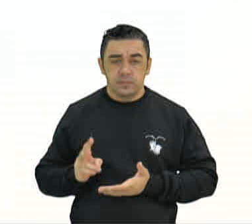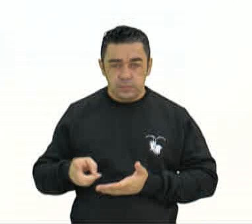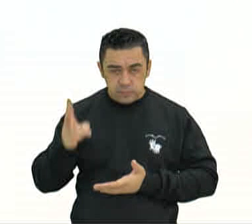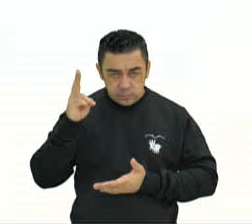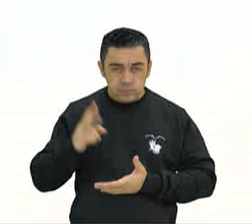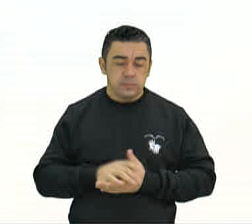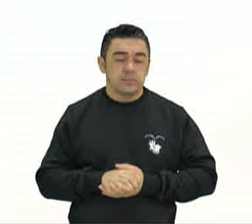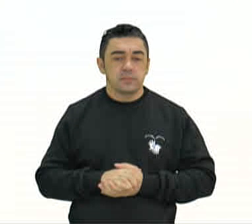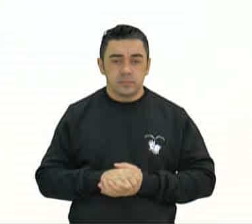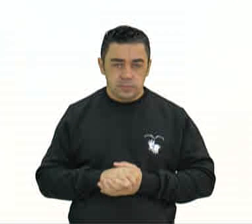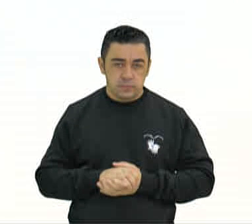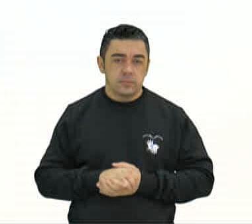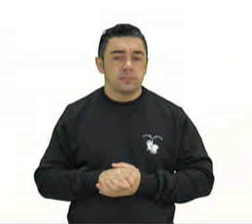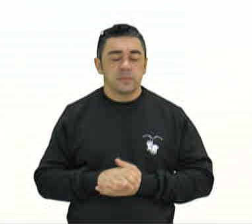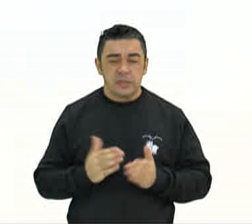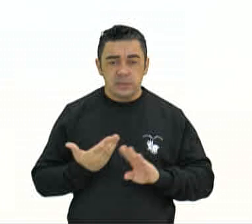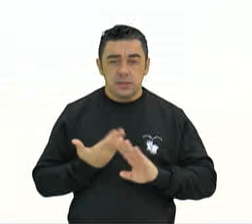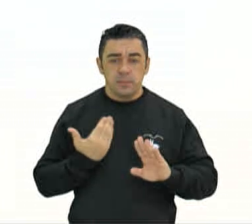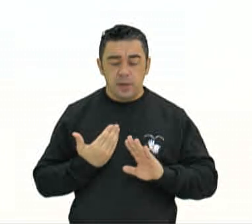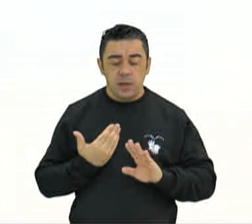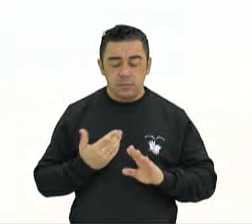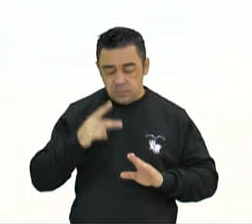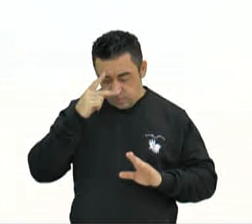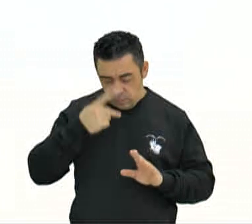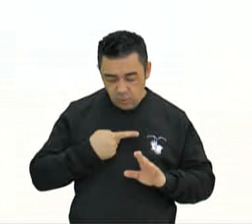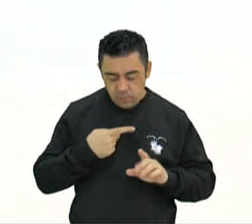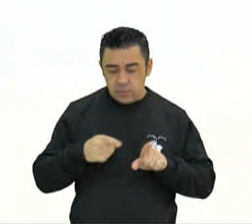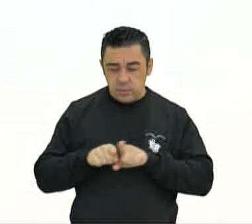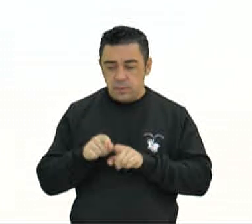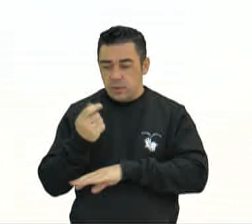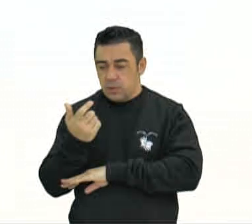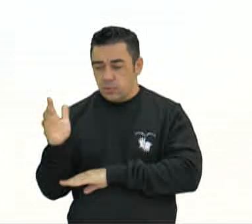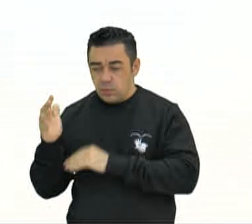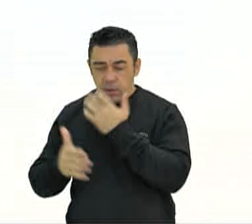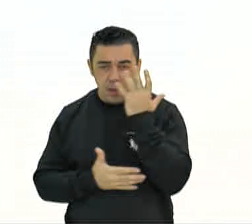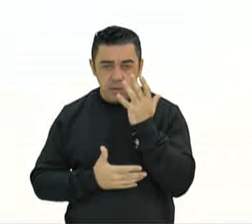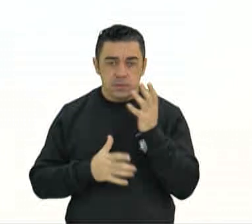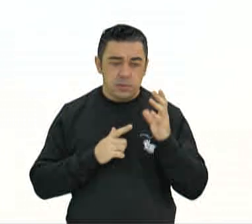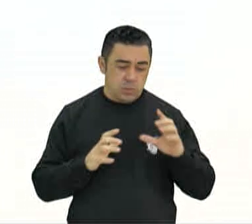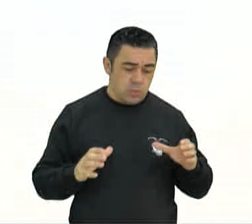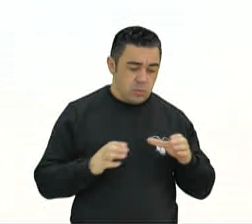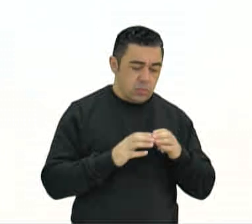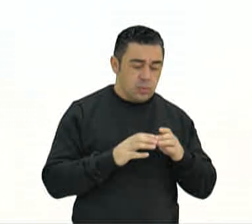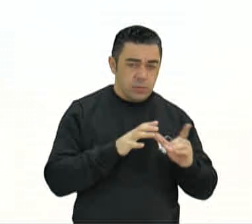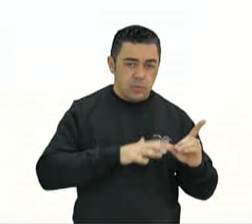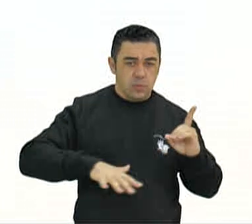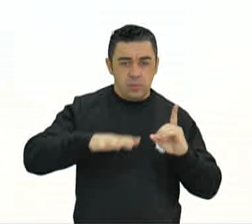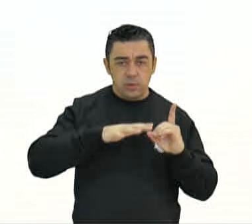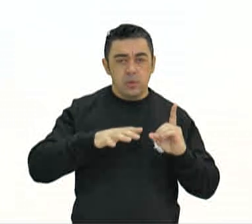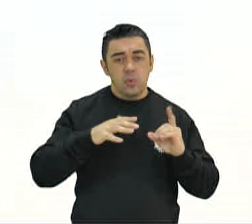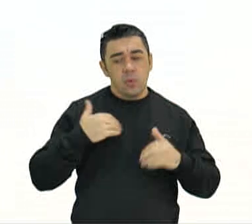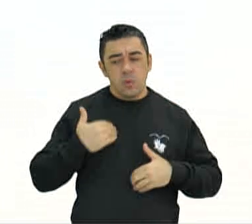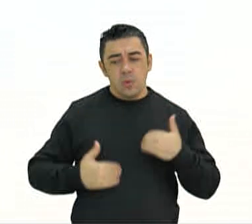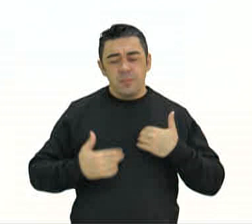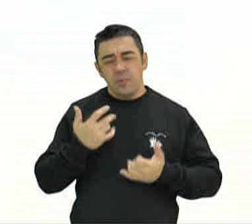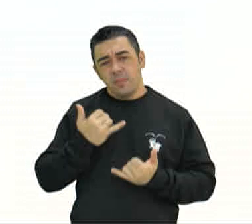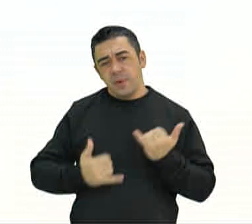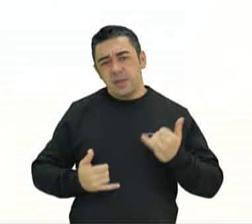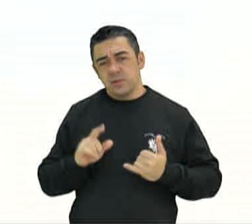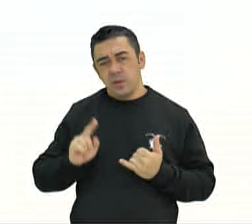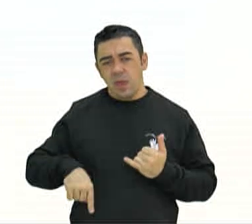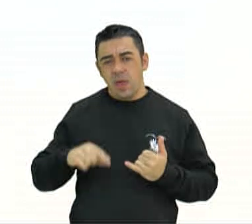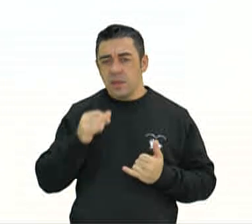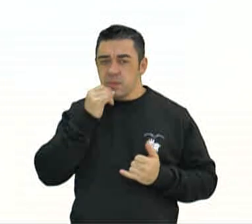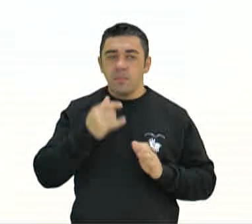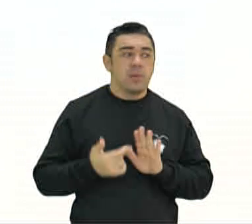Continuando, dissociado de si e dos outros, da natureza, da coletividade, o corpo torna-se uma parte de um espetáculo